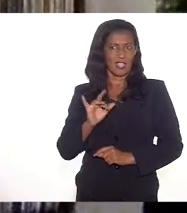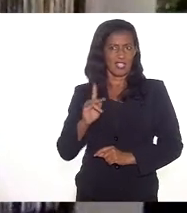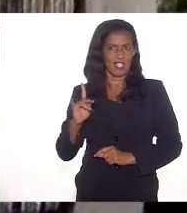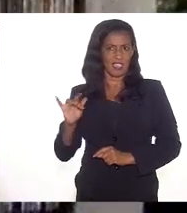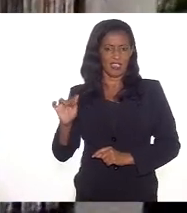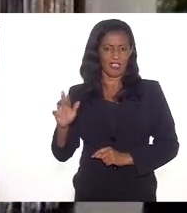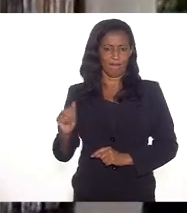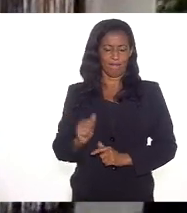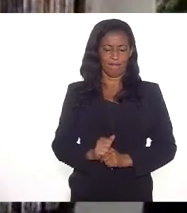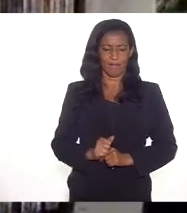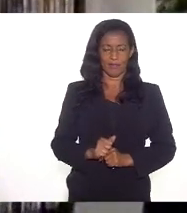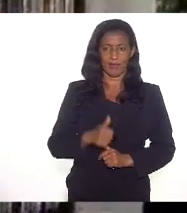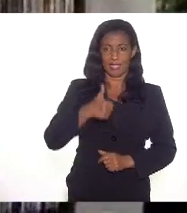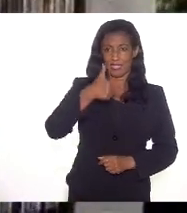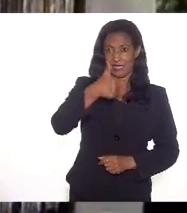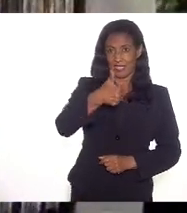de